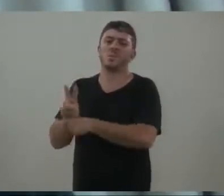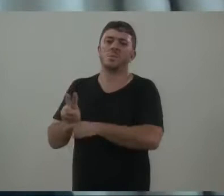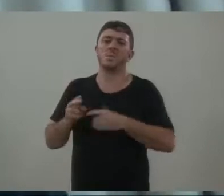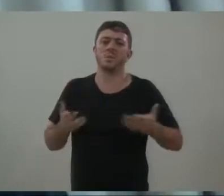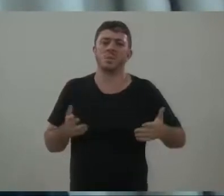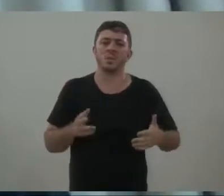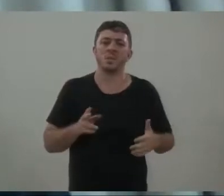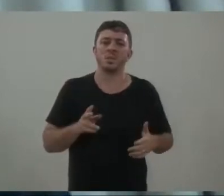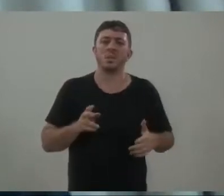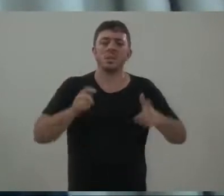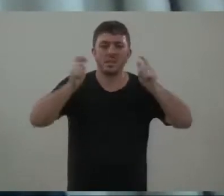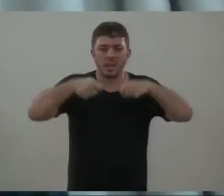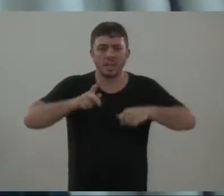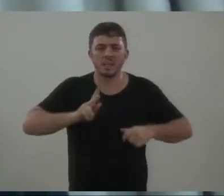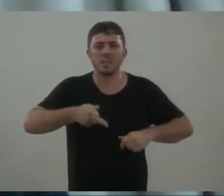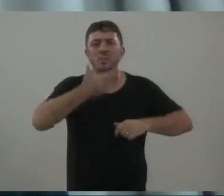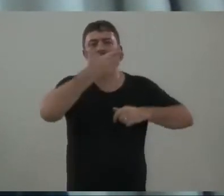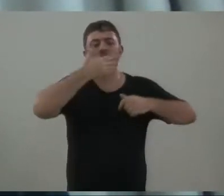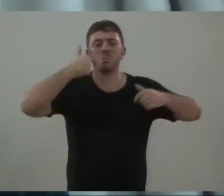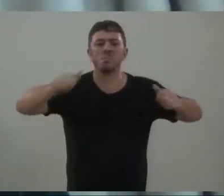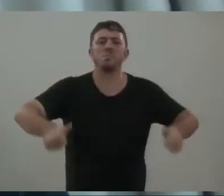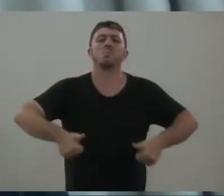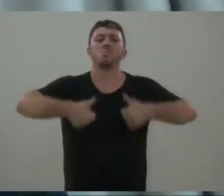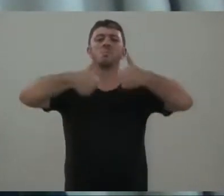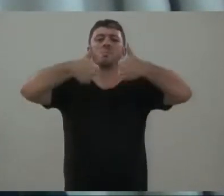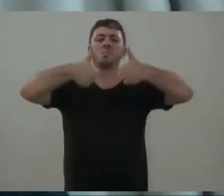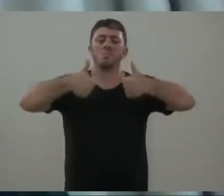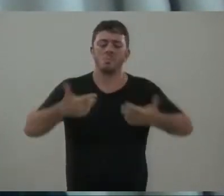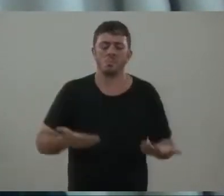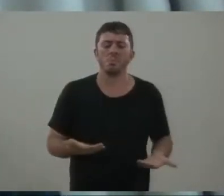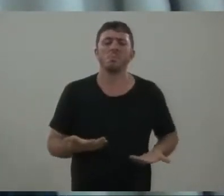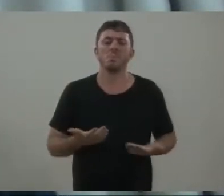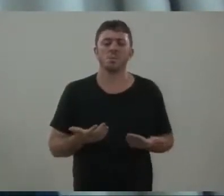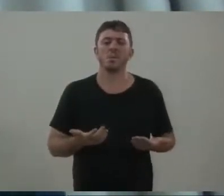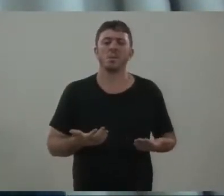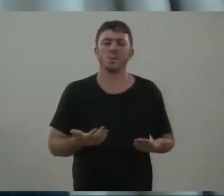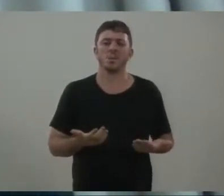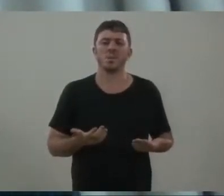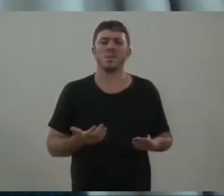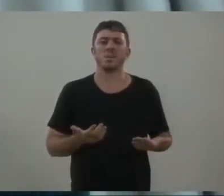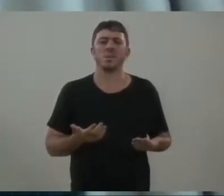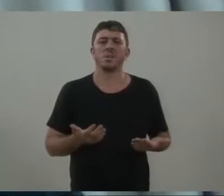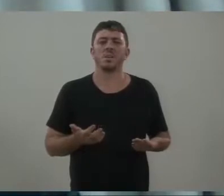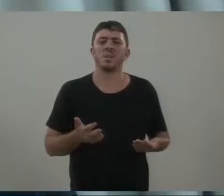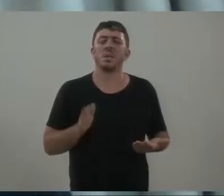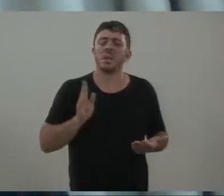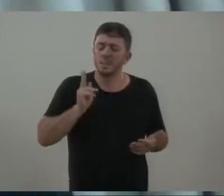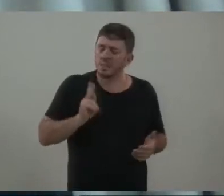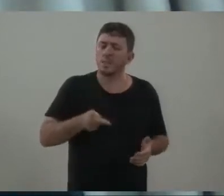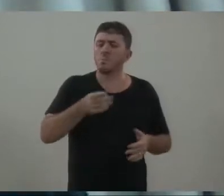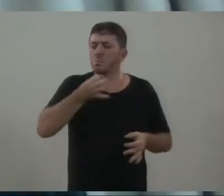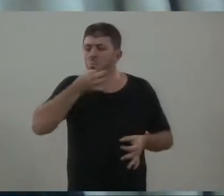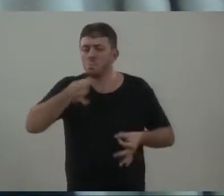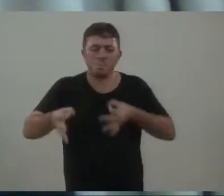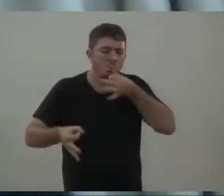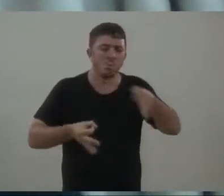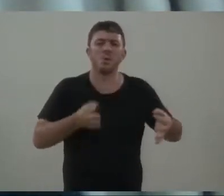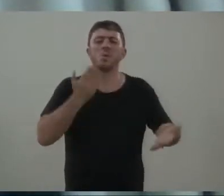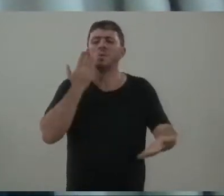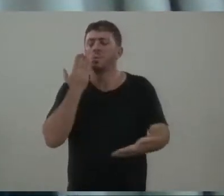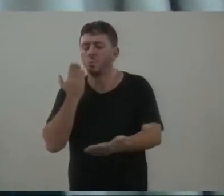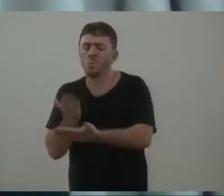sempre melhorar. E isso é um espaço que sempre cabe opinião,